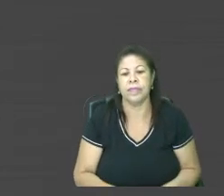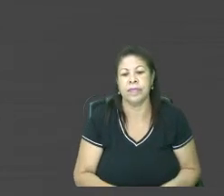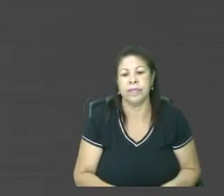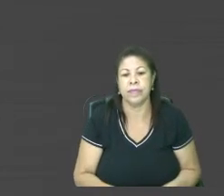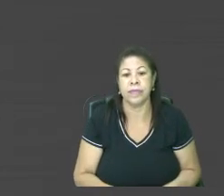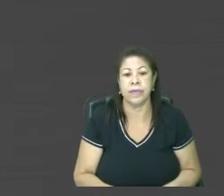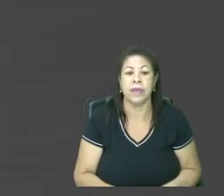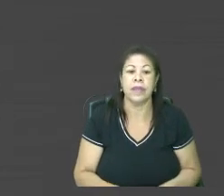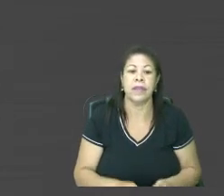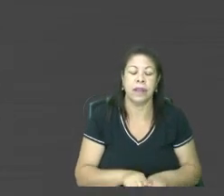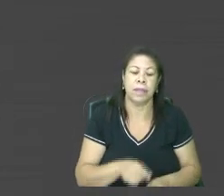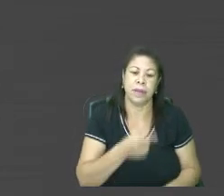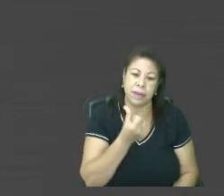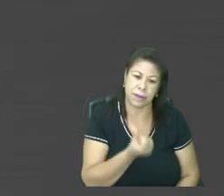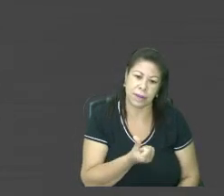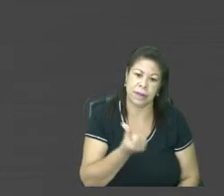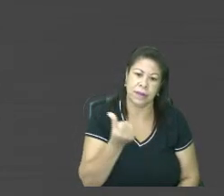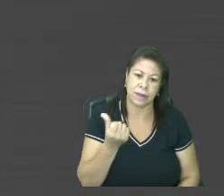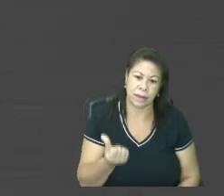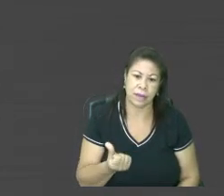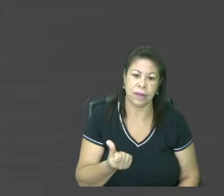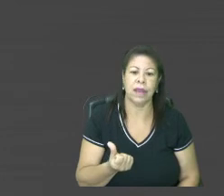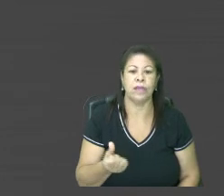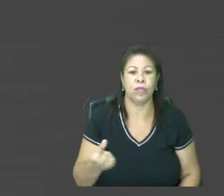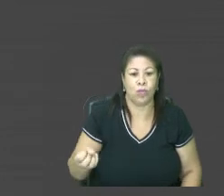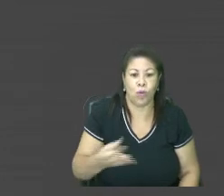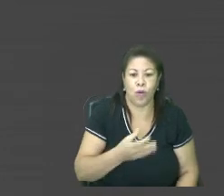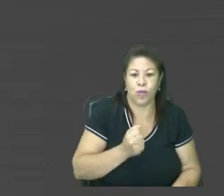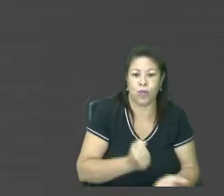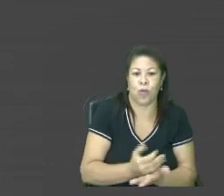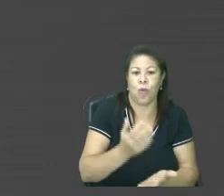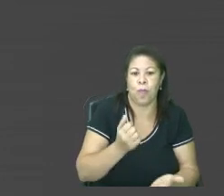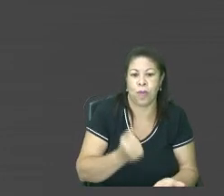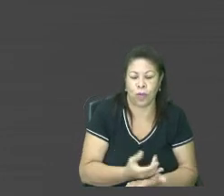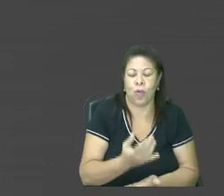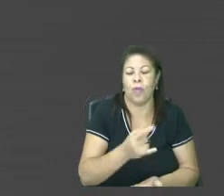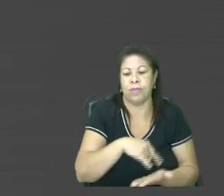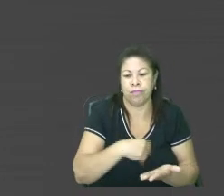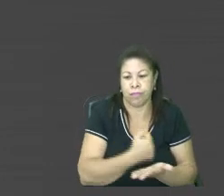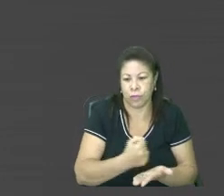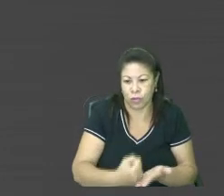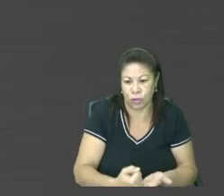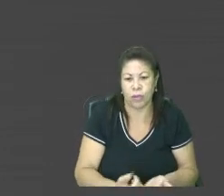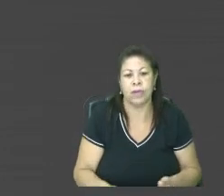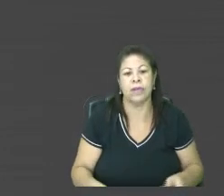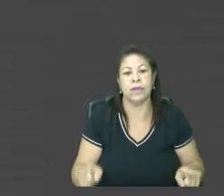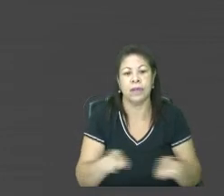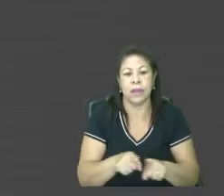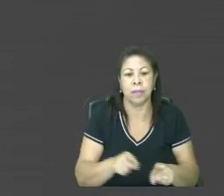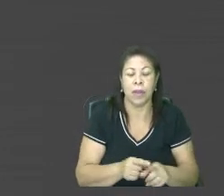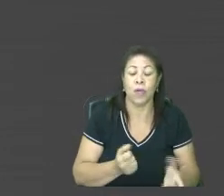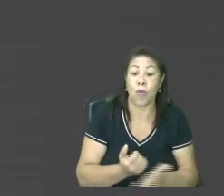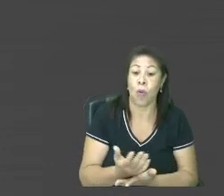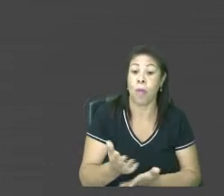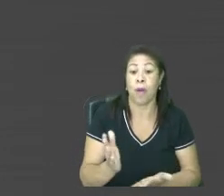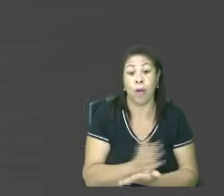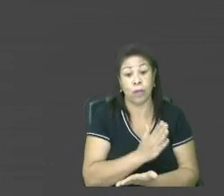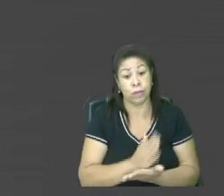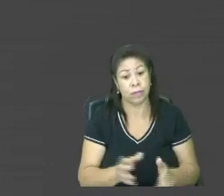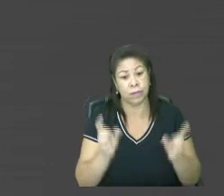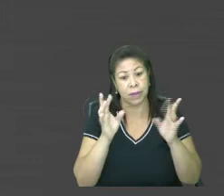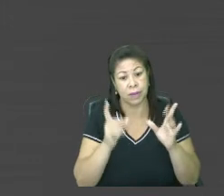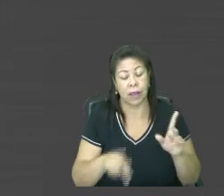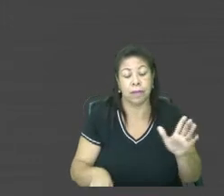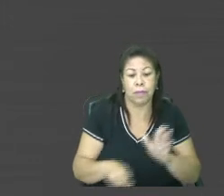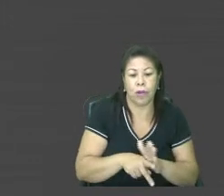66 novas compras emitidas, requisições de compras emitidas. Fizemos também algumas compras específicas para a Covid.